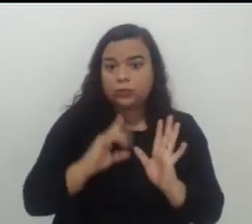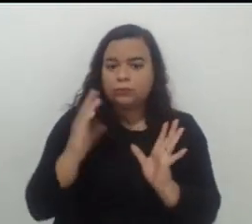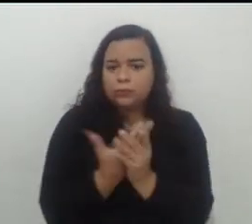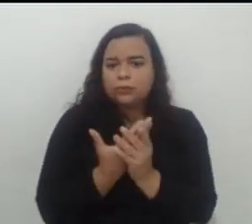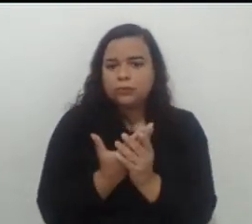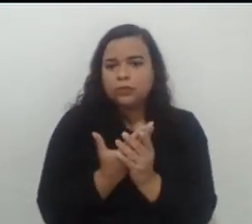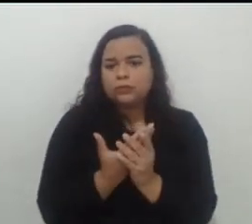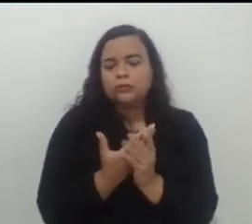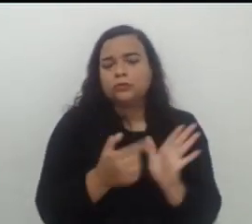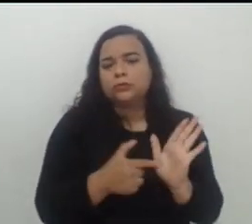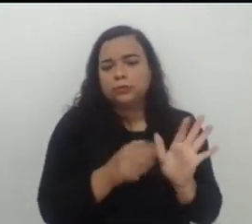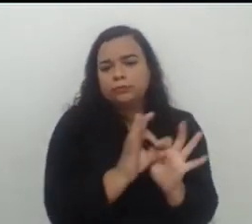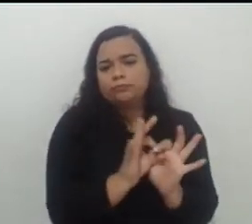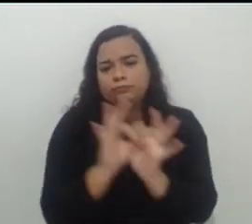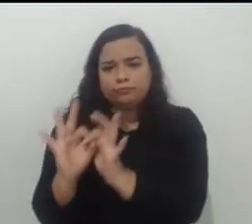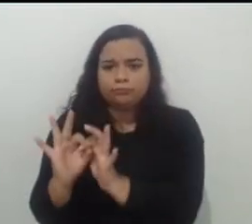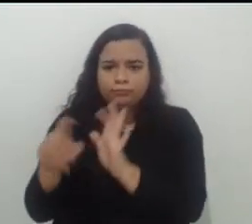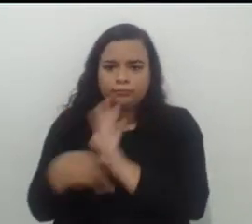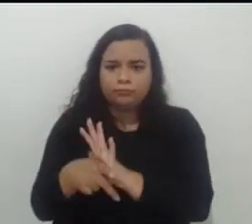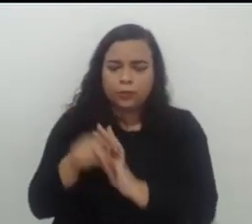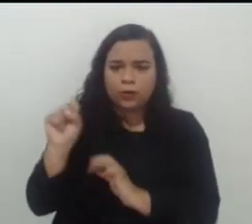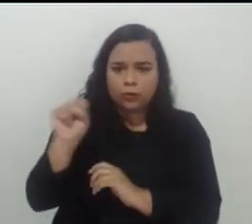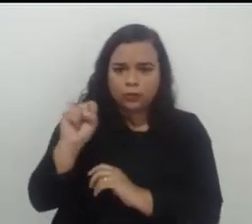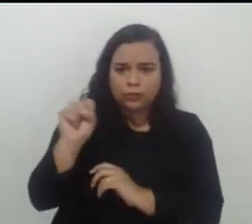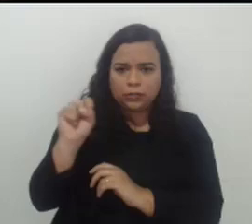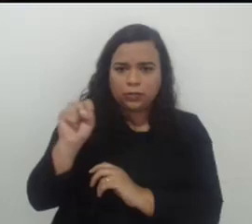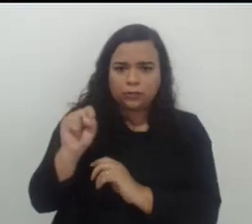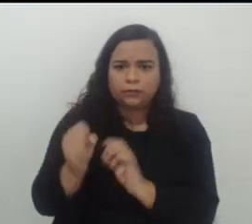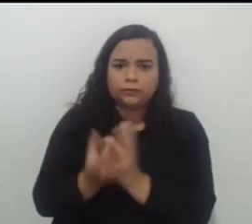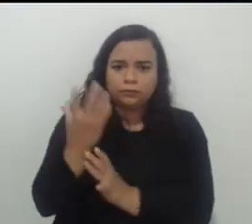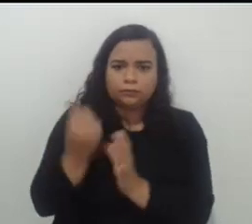aí consignado na 8ª edição,